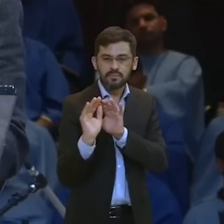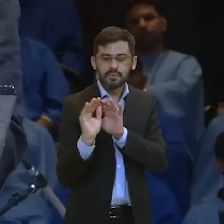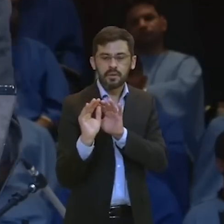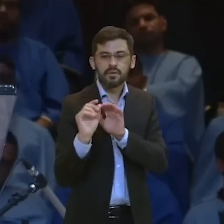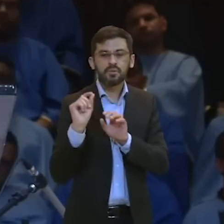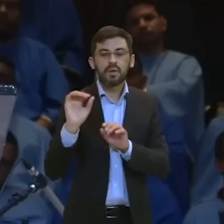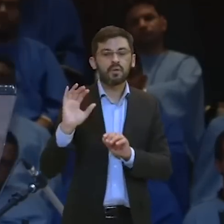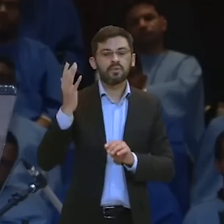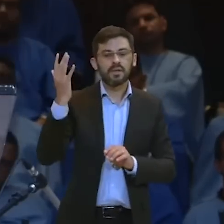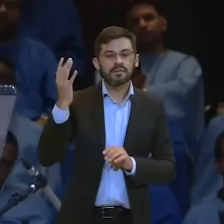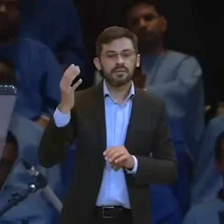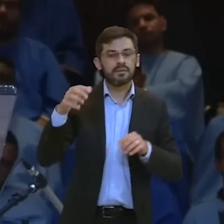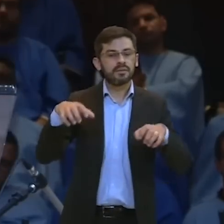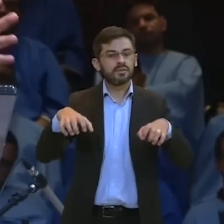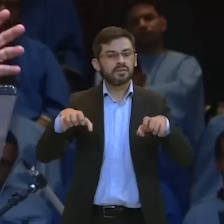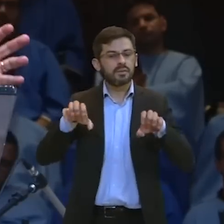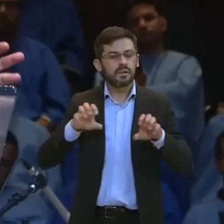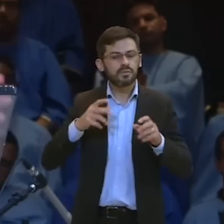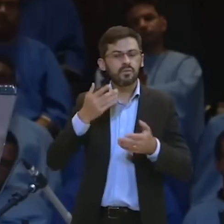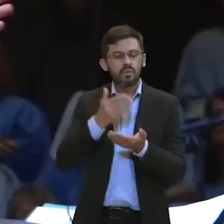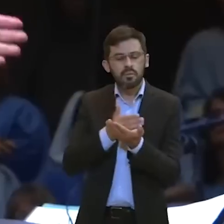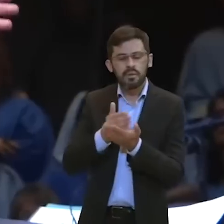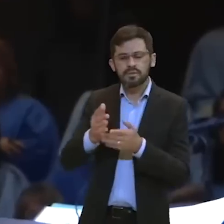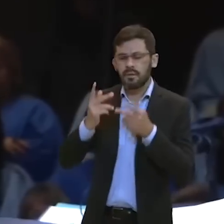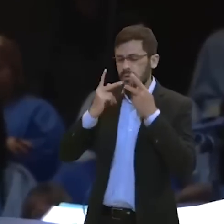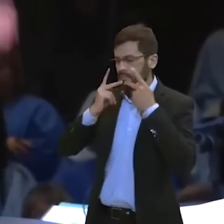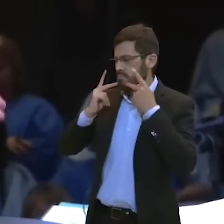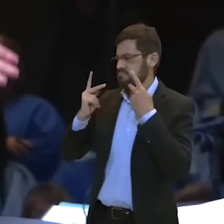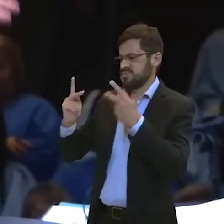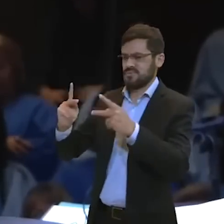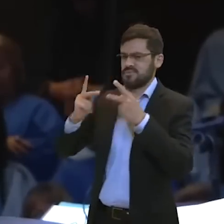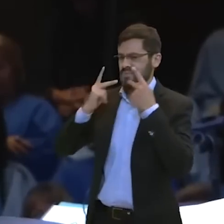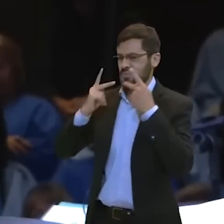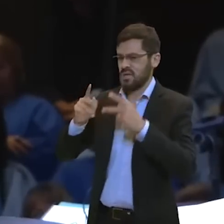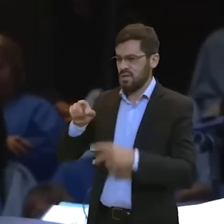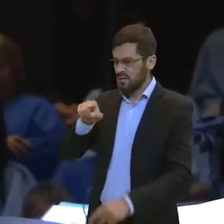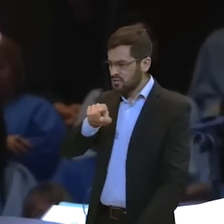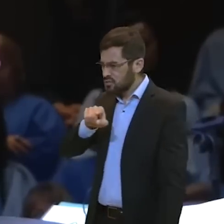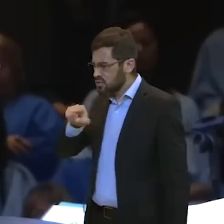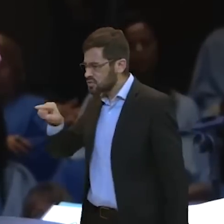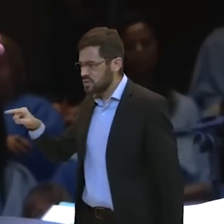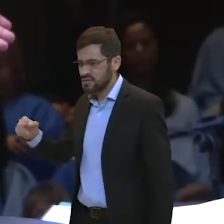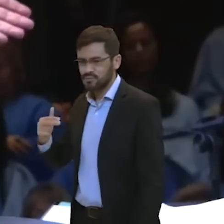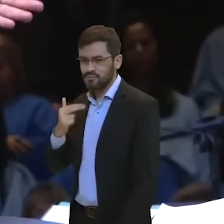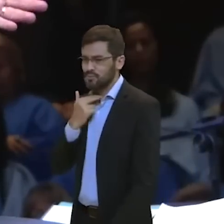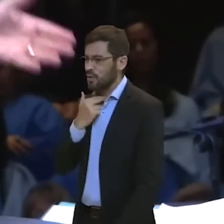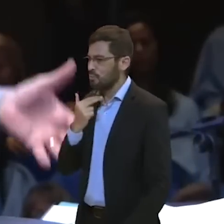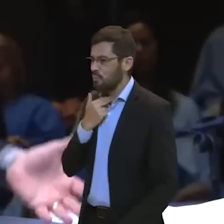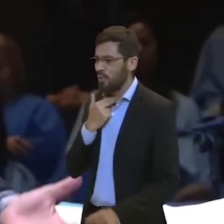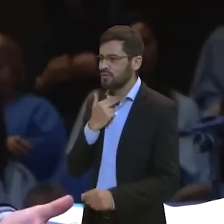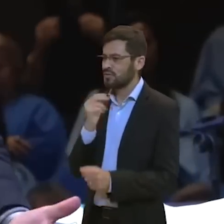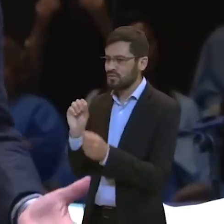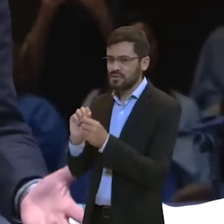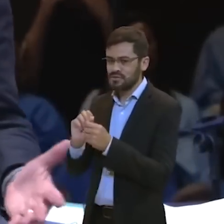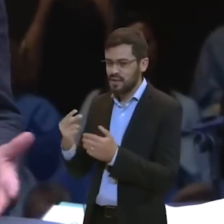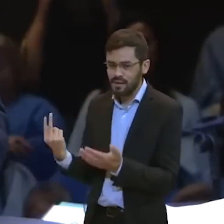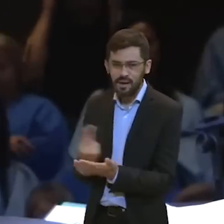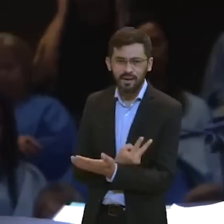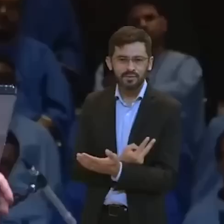e de repente ele faz um sermão e diz: não sejam negligentes